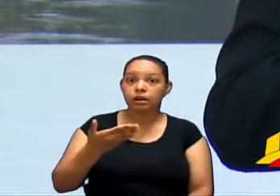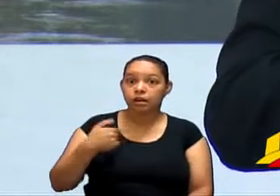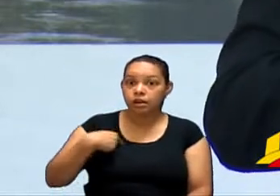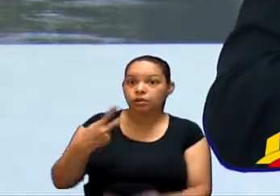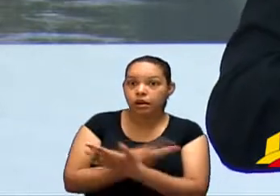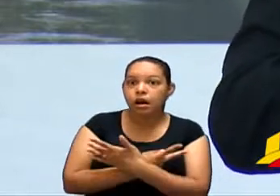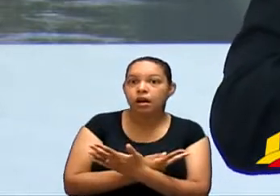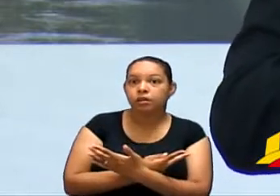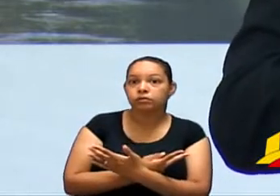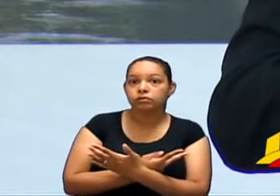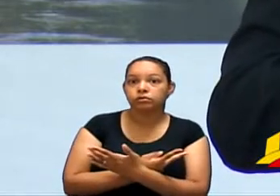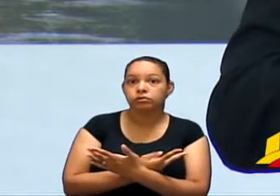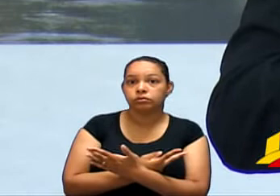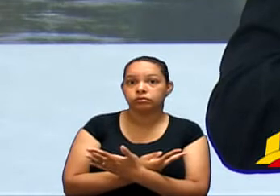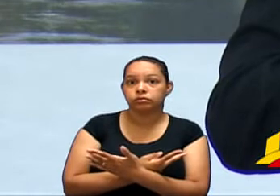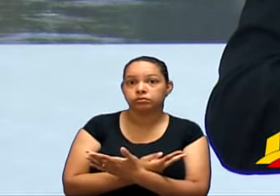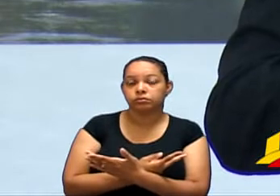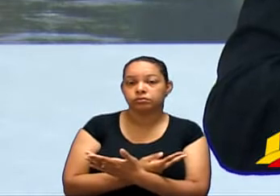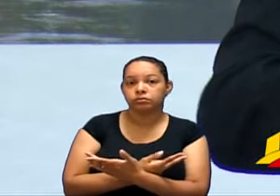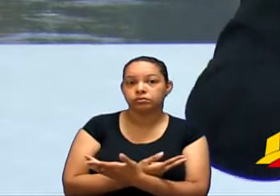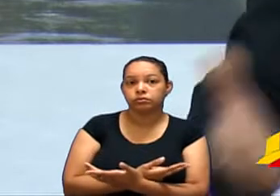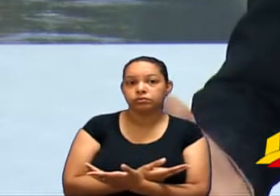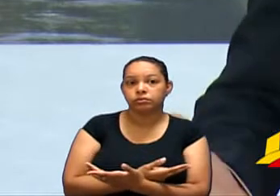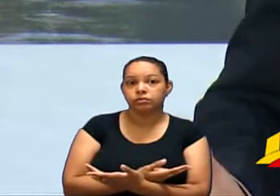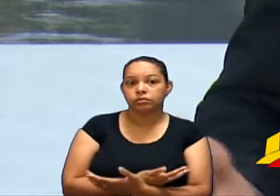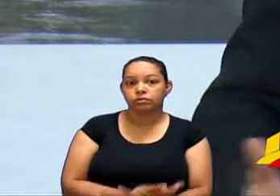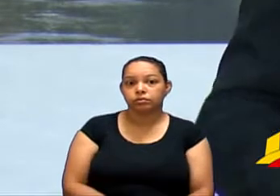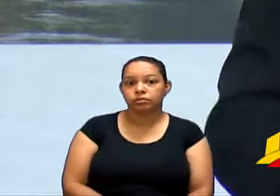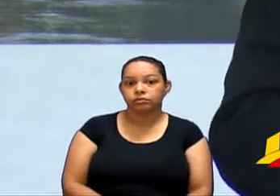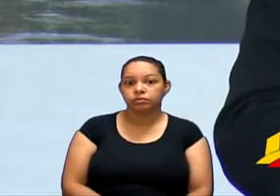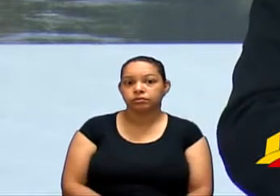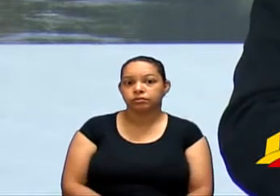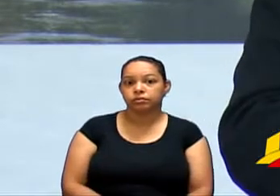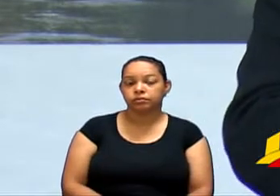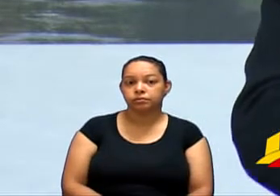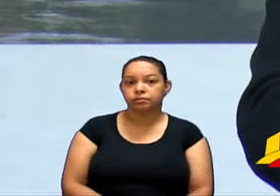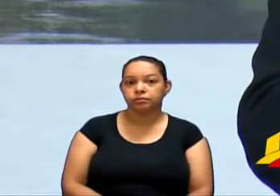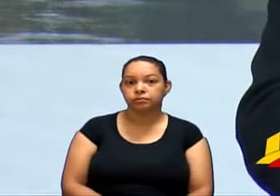eu esteja errado agora é